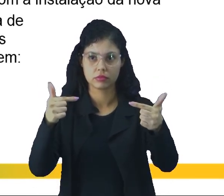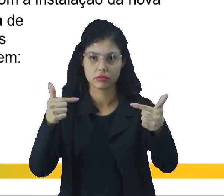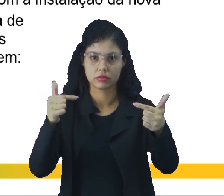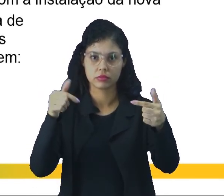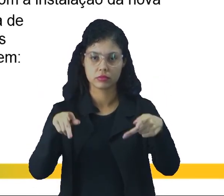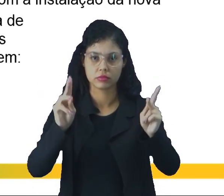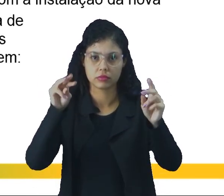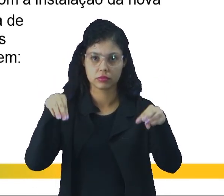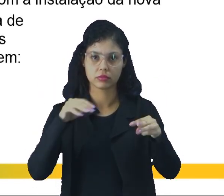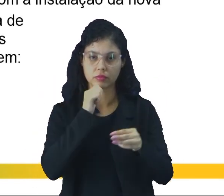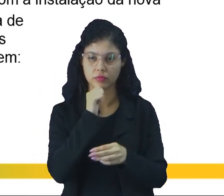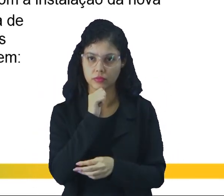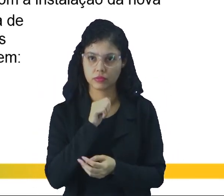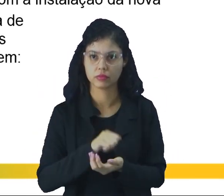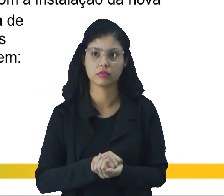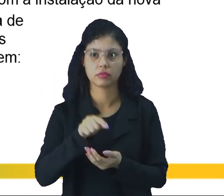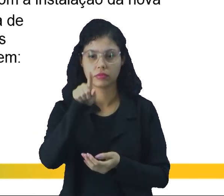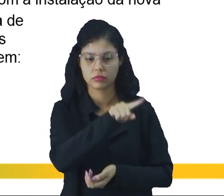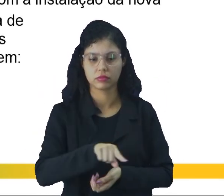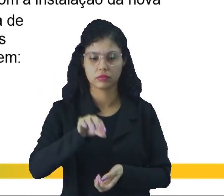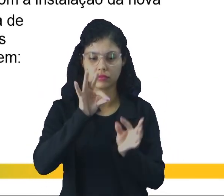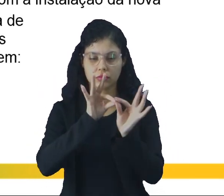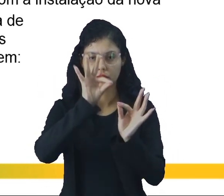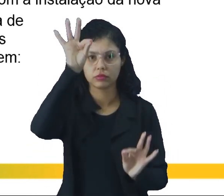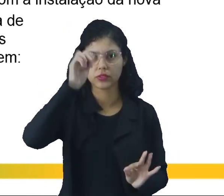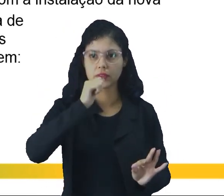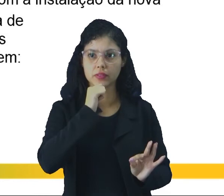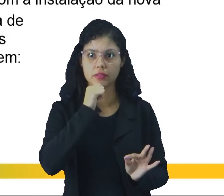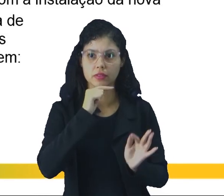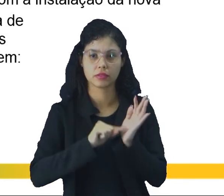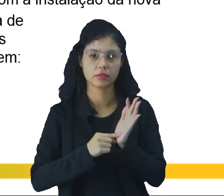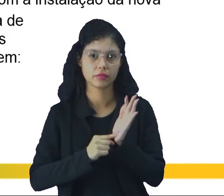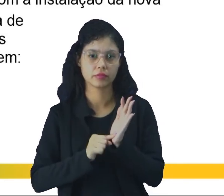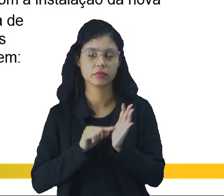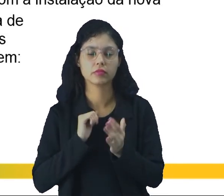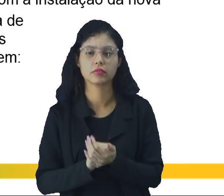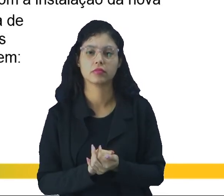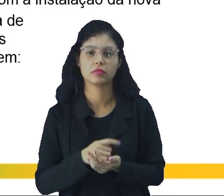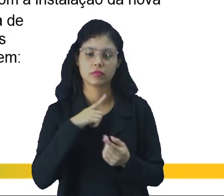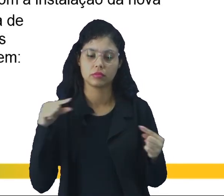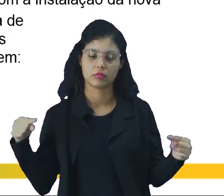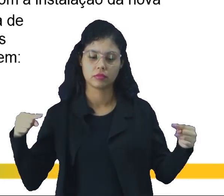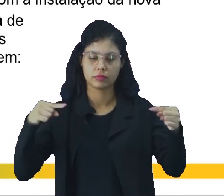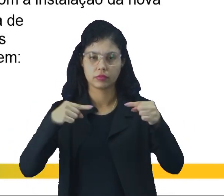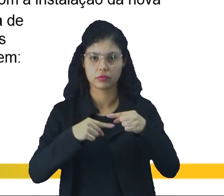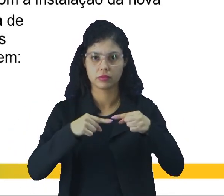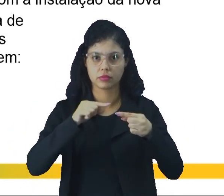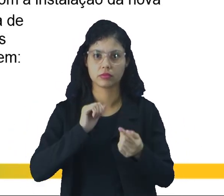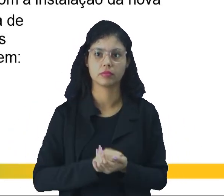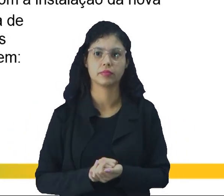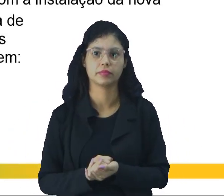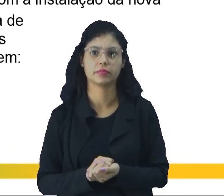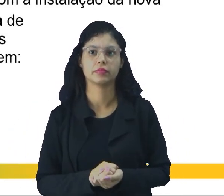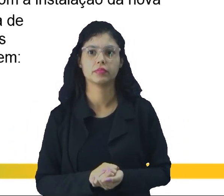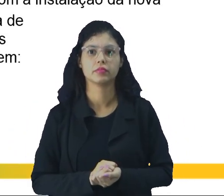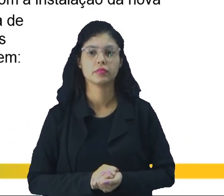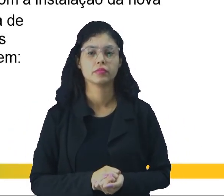raio 2 km, cuja circunferência se tangencia no ponto O. Quer dizer que elas se tocam no ponto O.